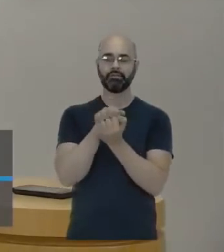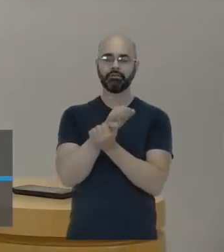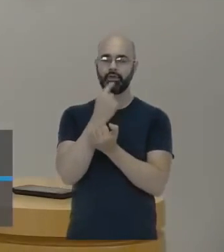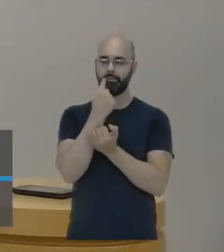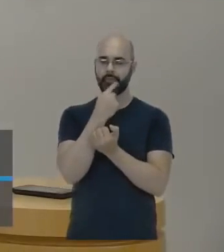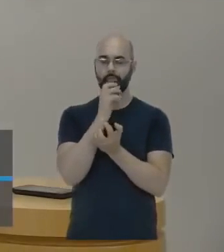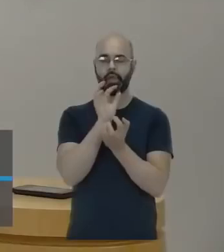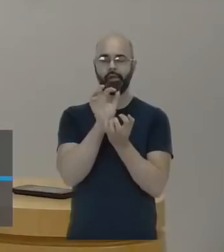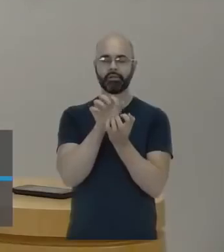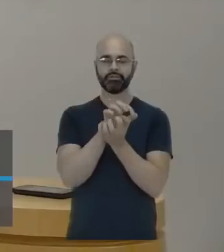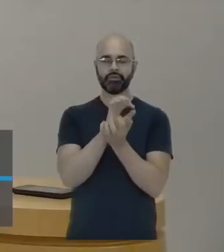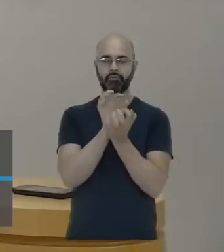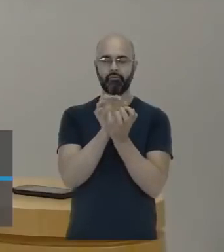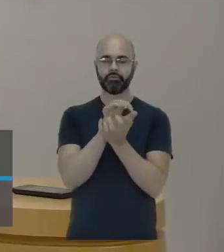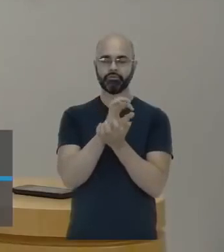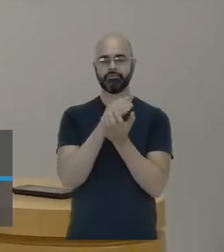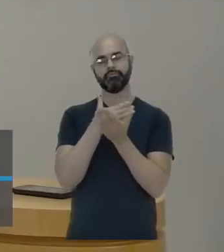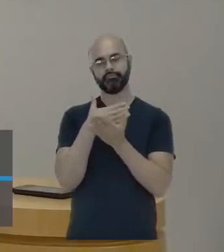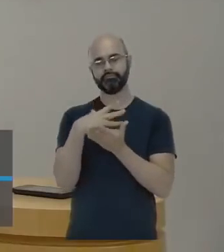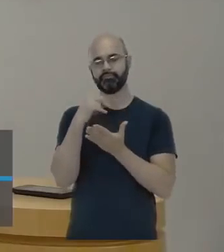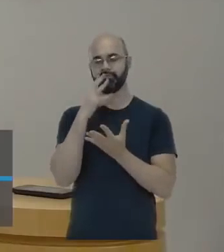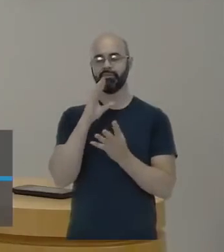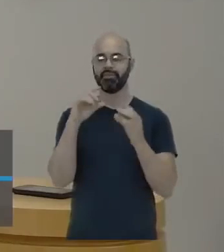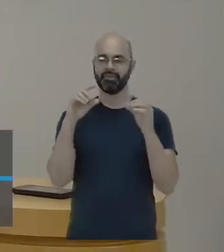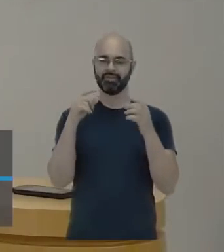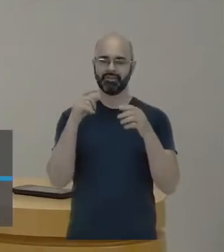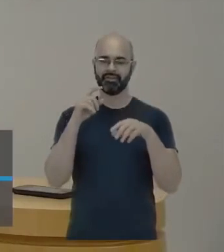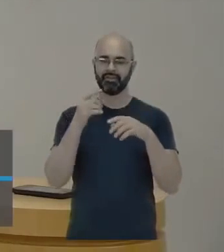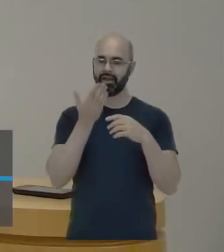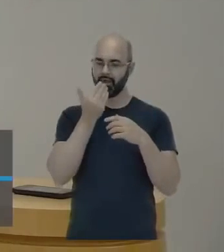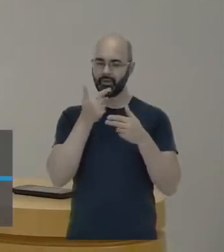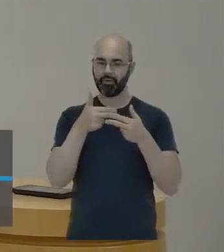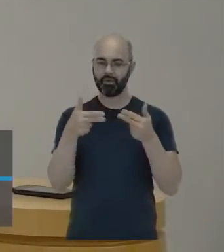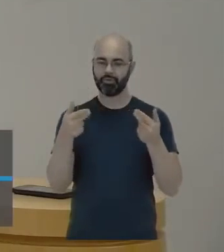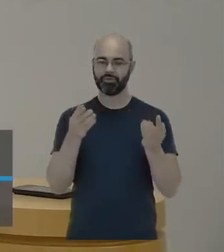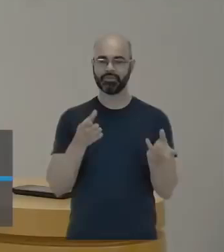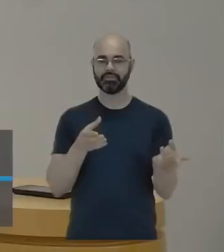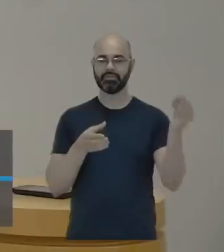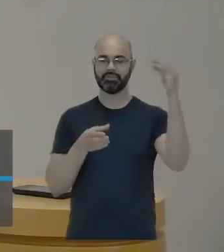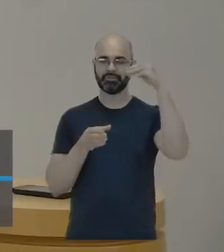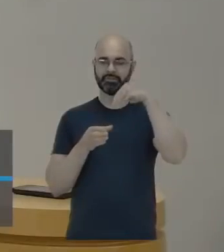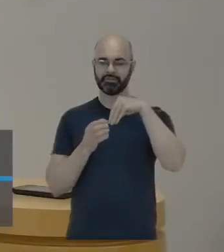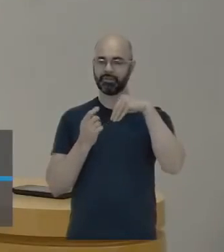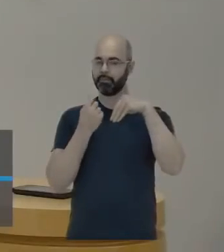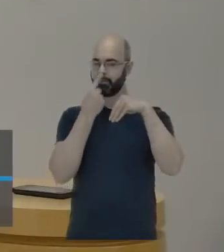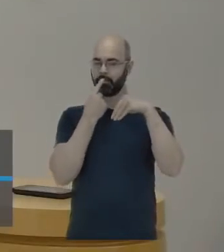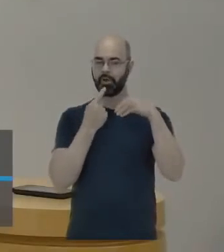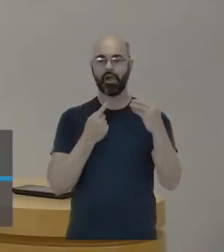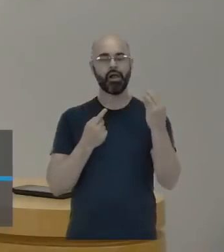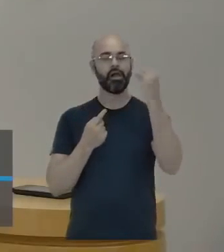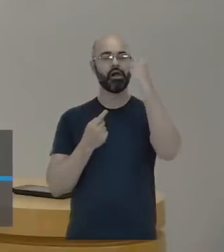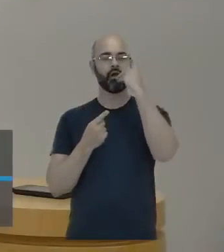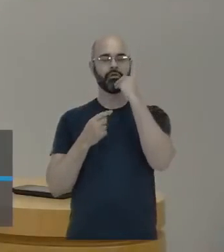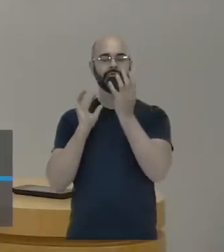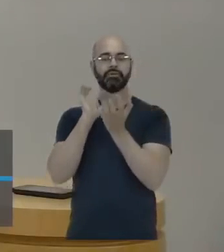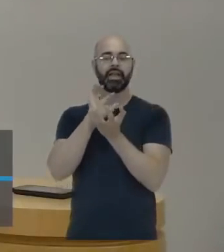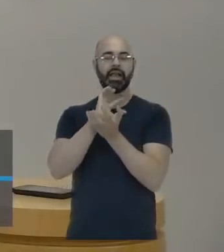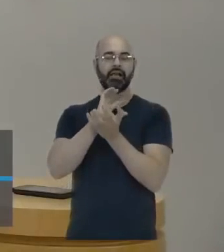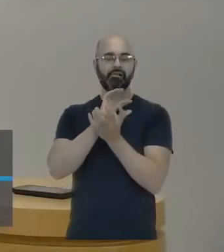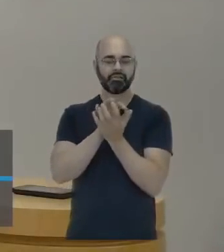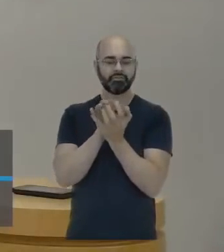Então, começa onde? Na boca. Eu já começo a diminuir, né, vamos colocar assim, o alimento ao